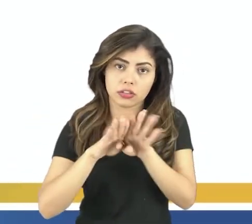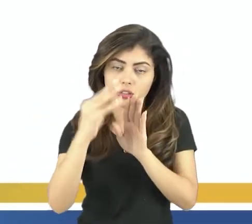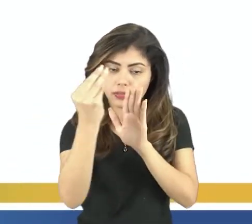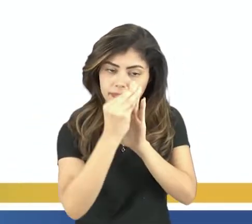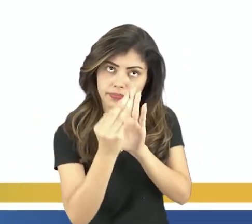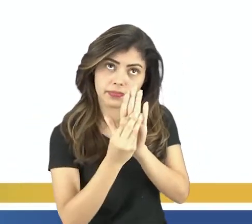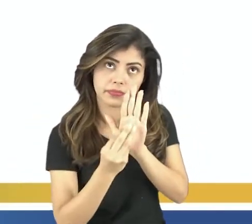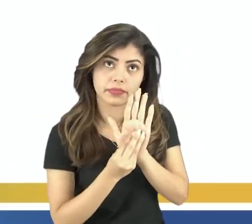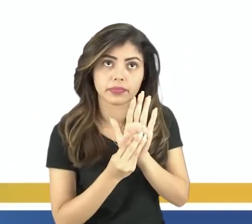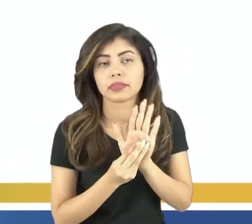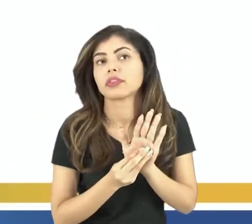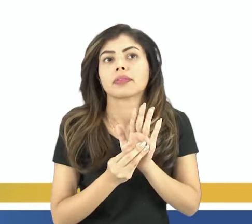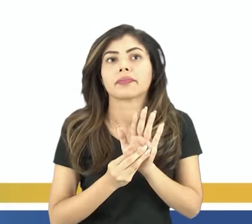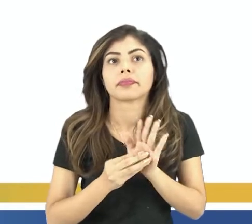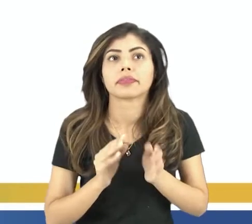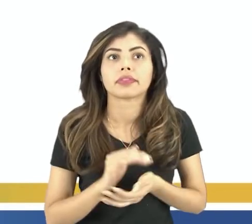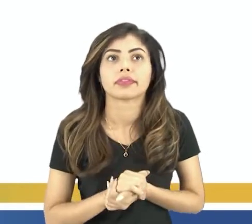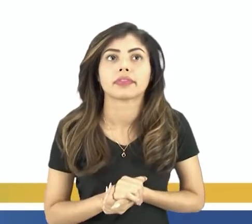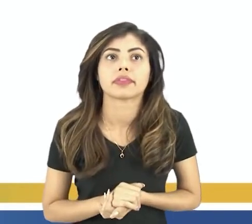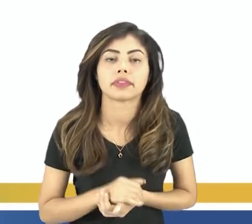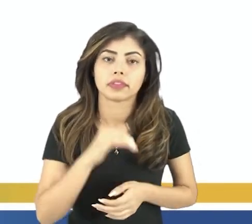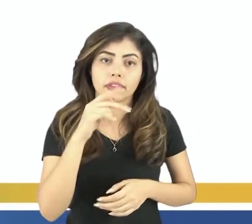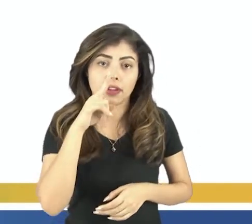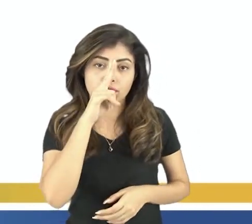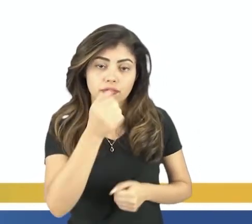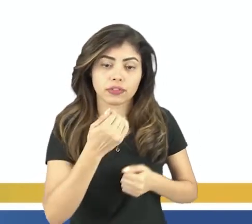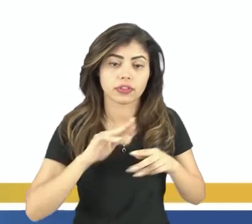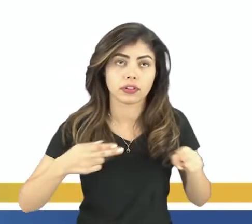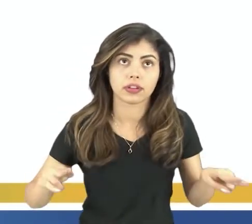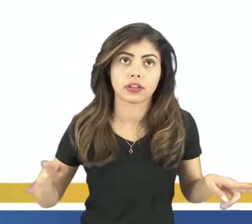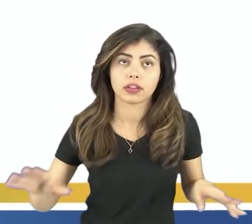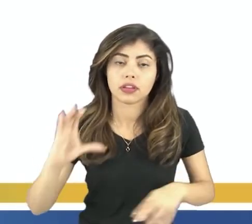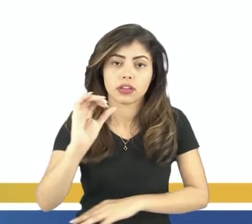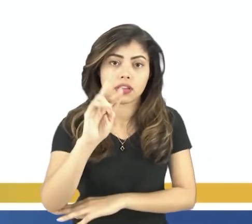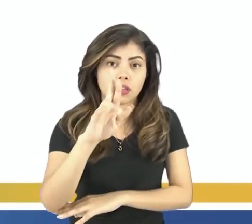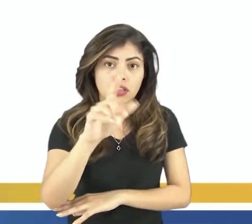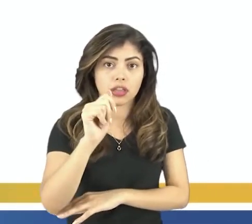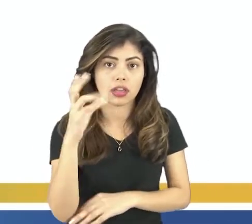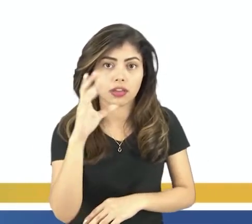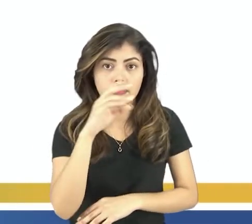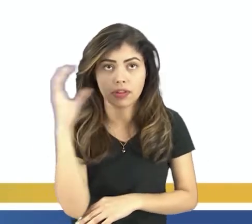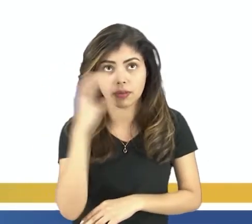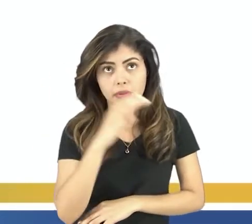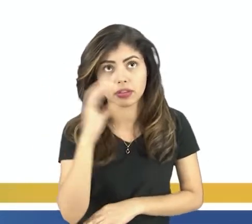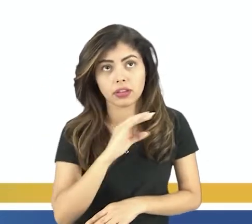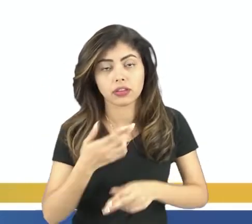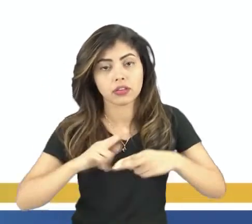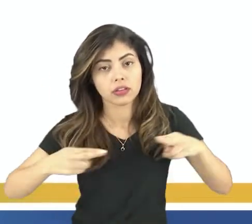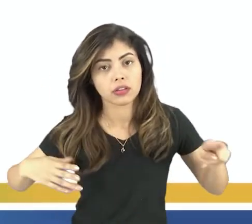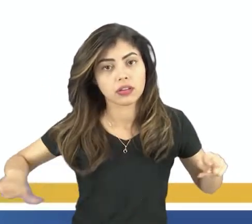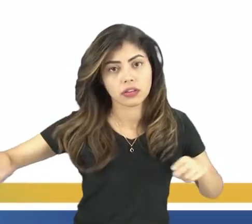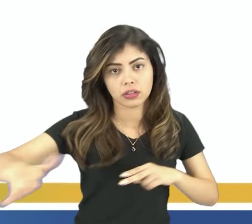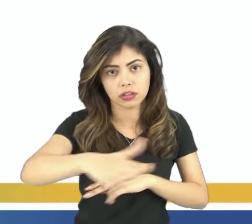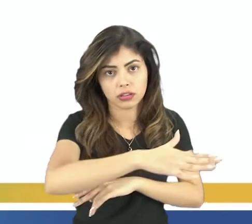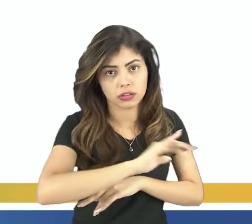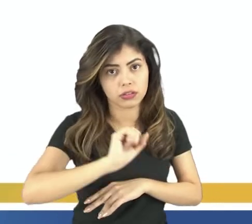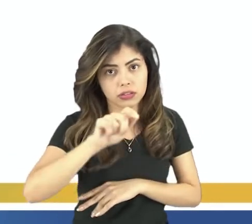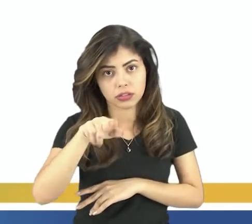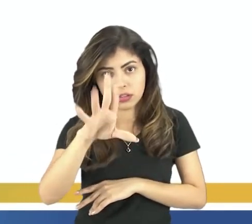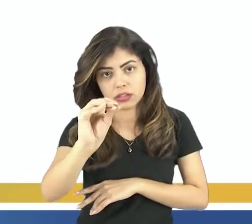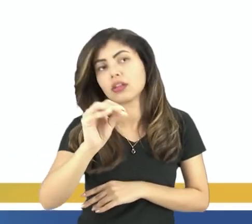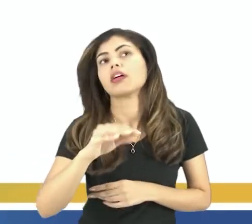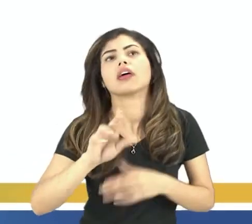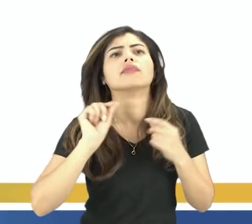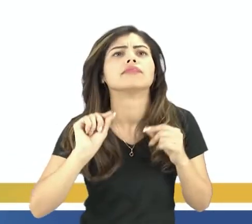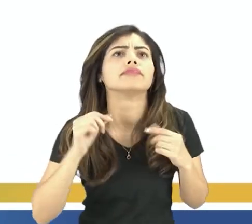já. A equação toda é, a força magnética é carga, velocidade, campo magnético e o seno do ângulo. Quem